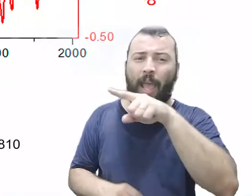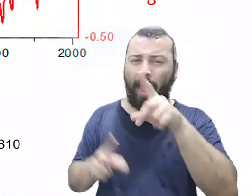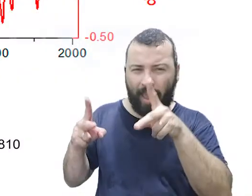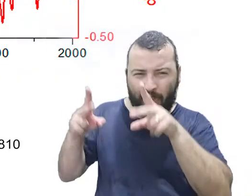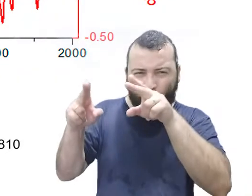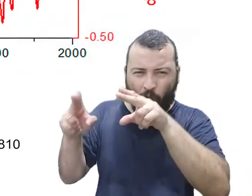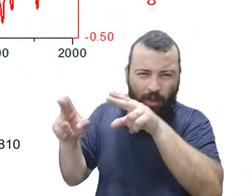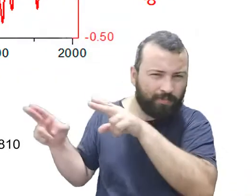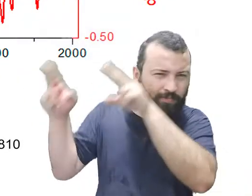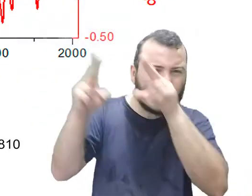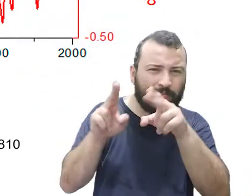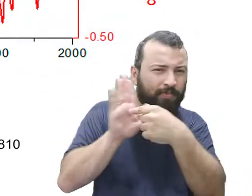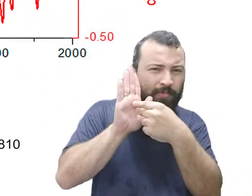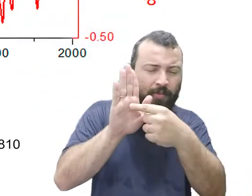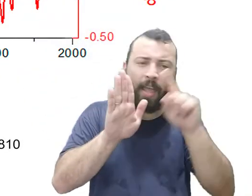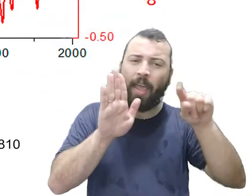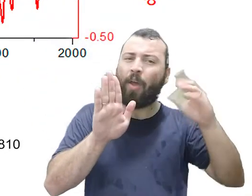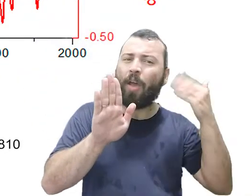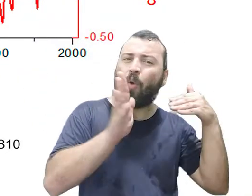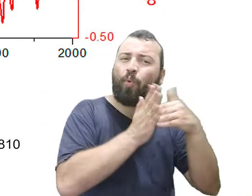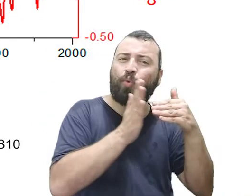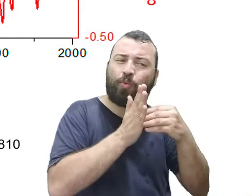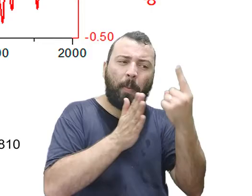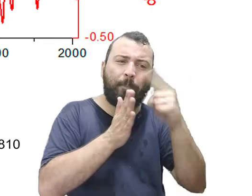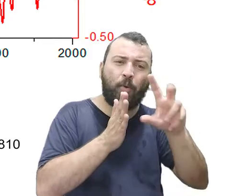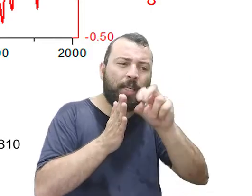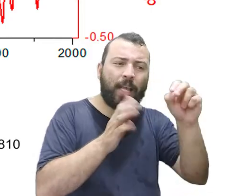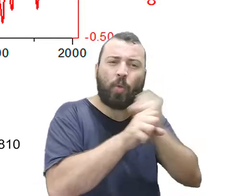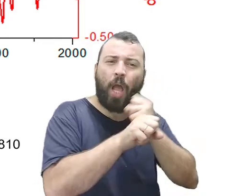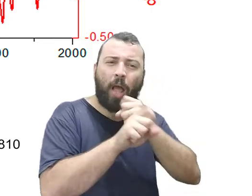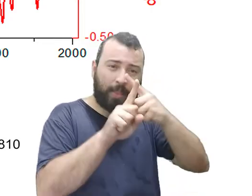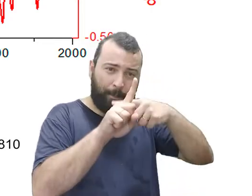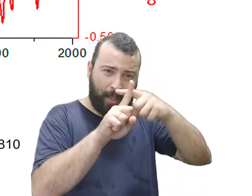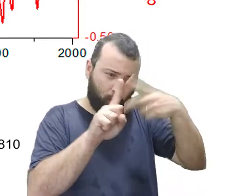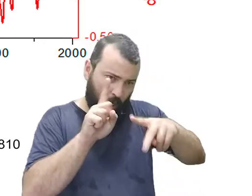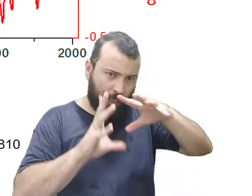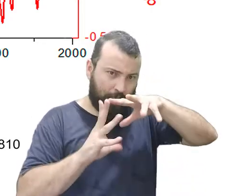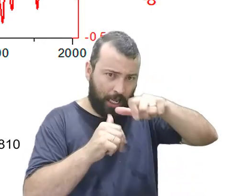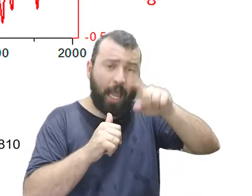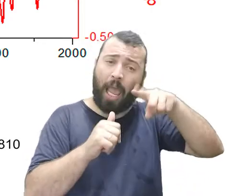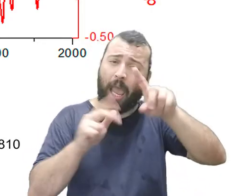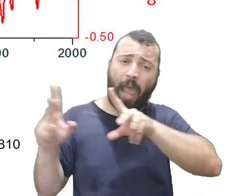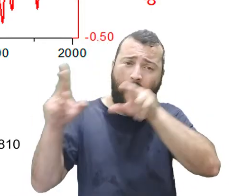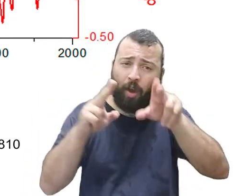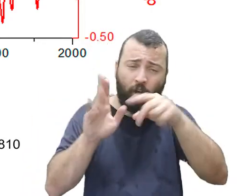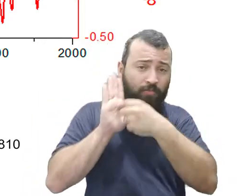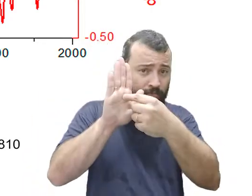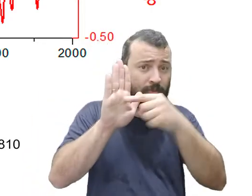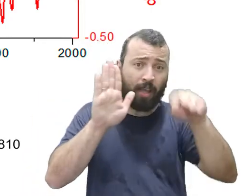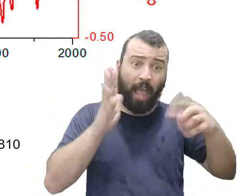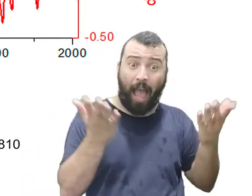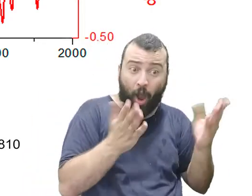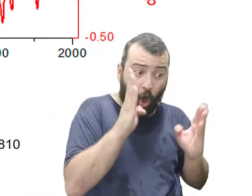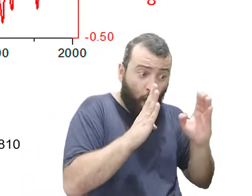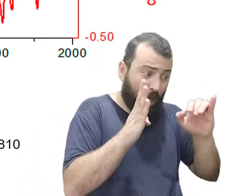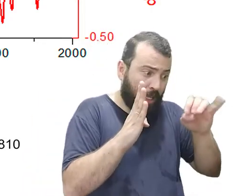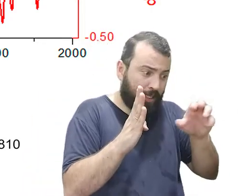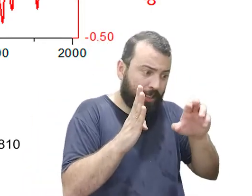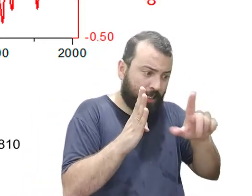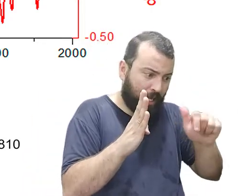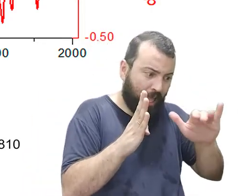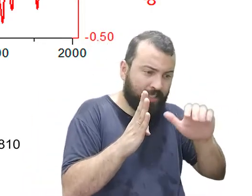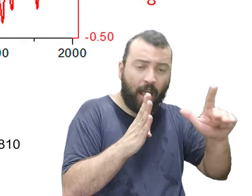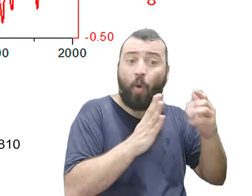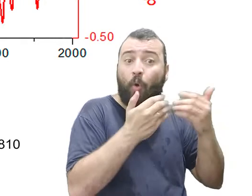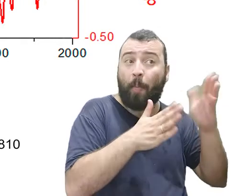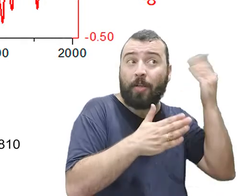é um recorte dos últimos 1.500 anos de temperatura da Terra. É um recorte do nosso atual interglacial, que